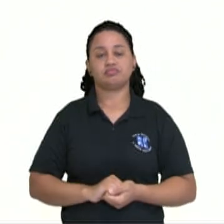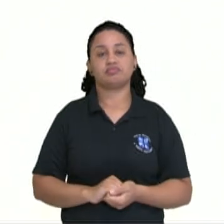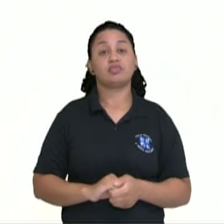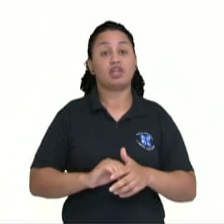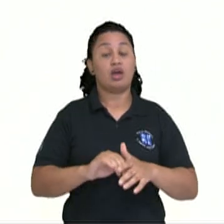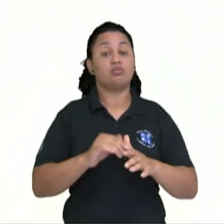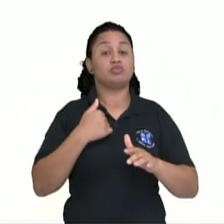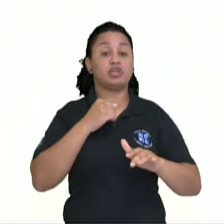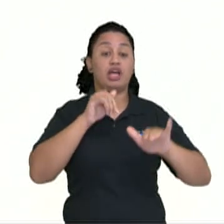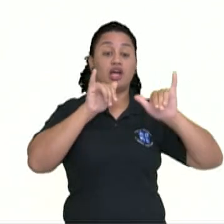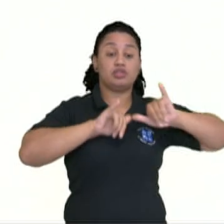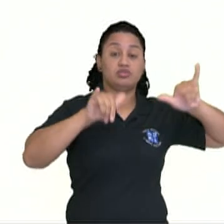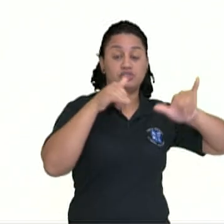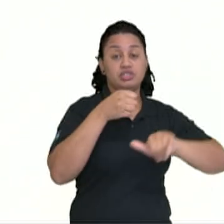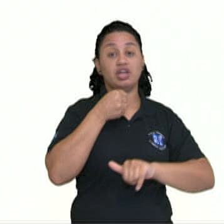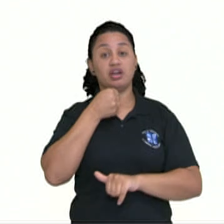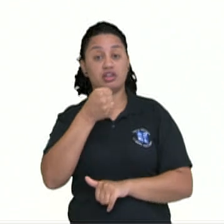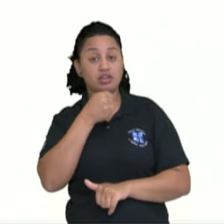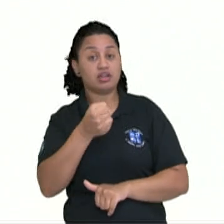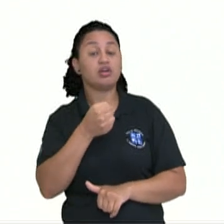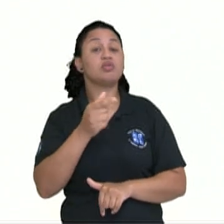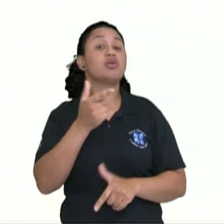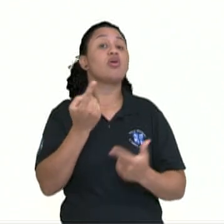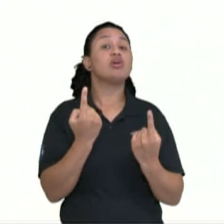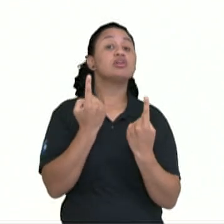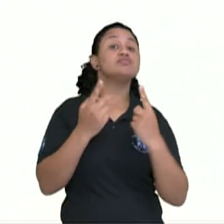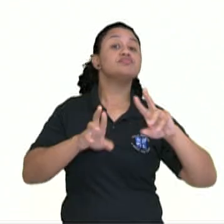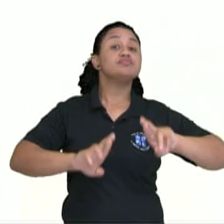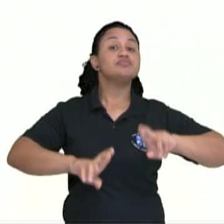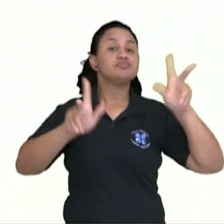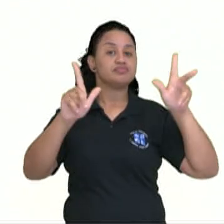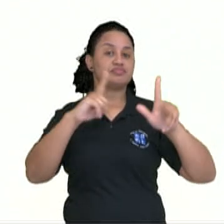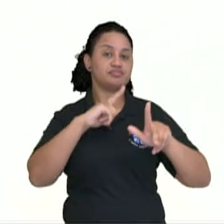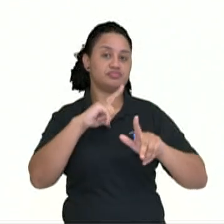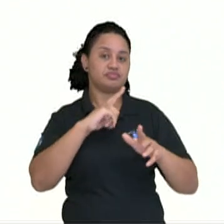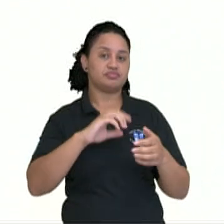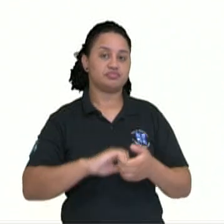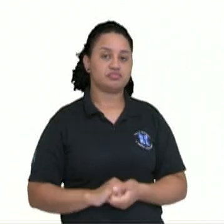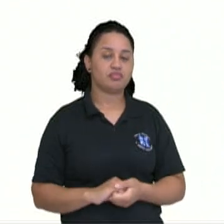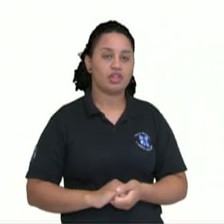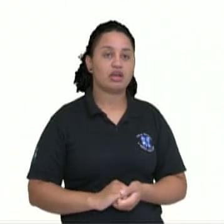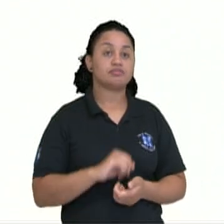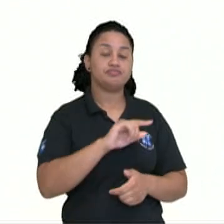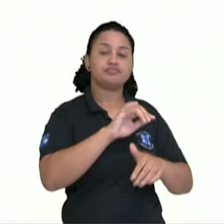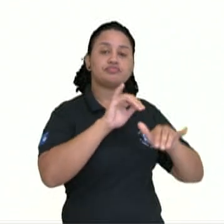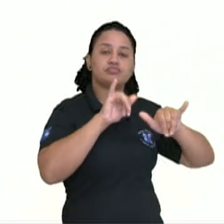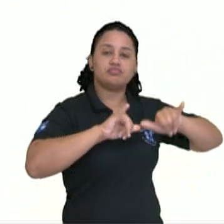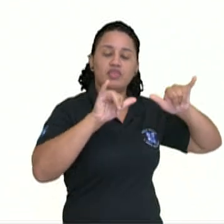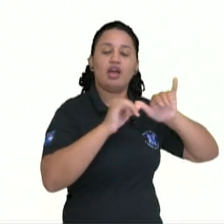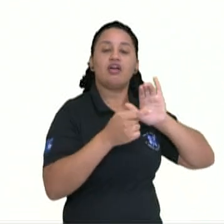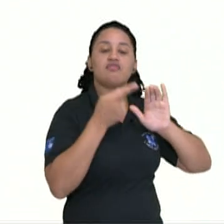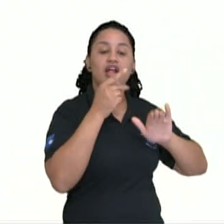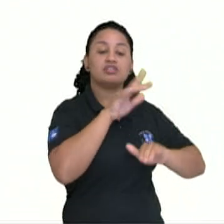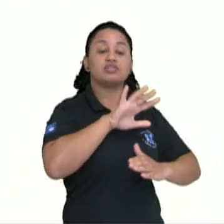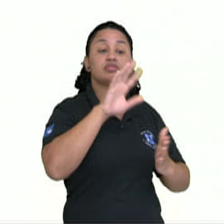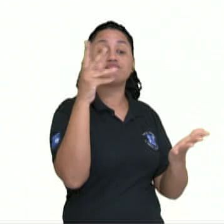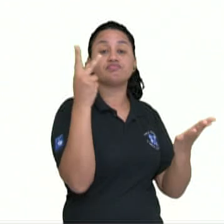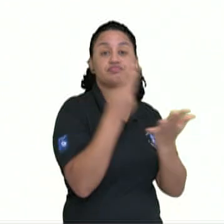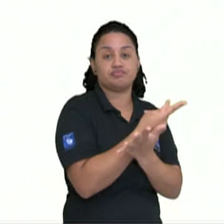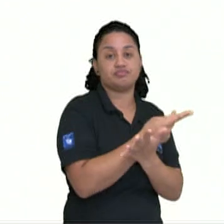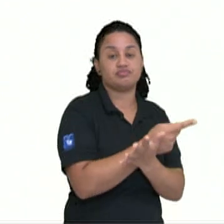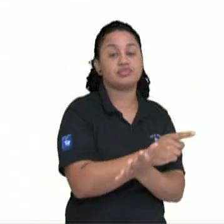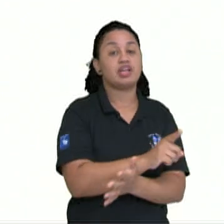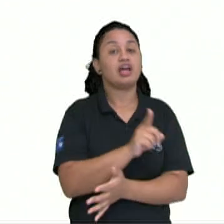e reportagem. Vamos falar um pouquinho sobre a diferença entre uma e outra. Enquanto a notícia relata um fato, a